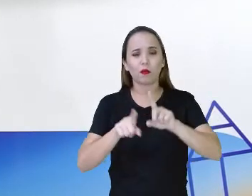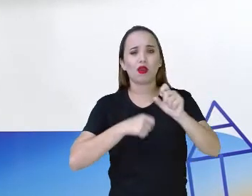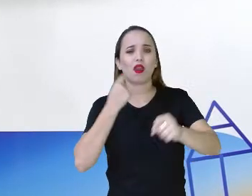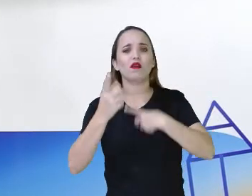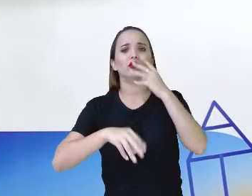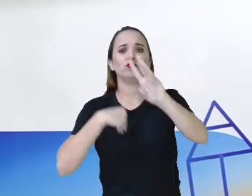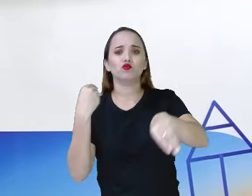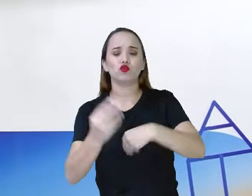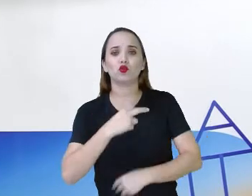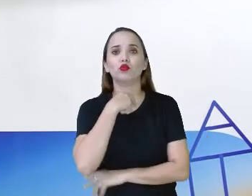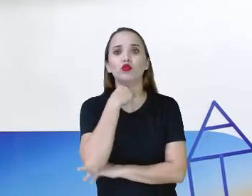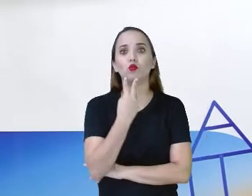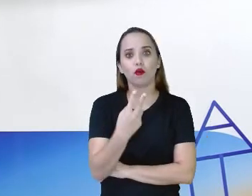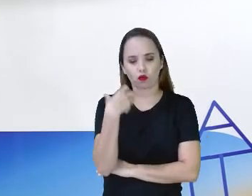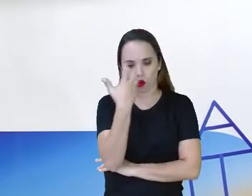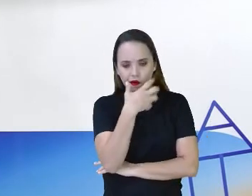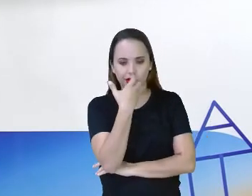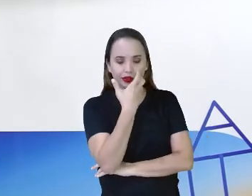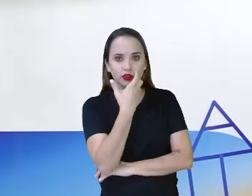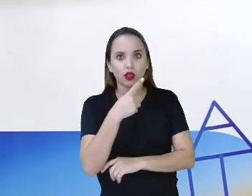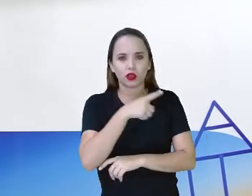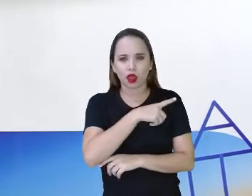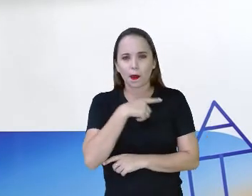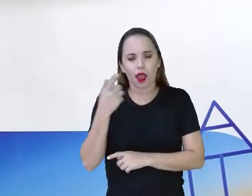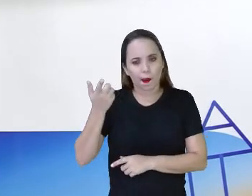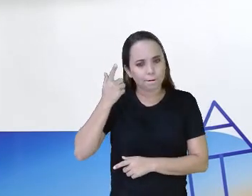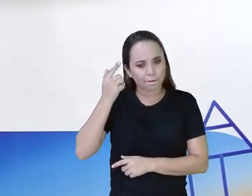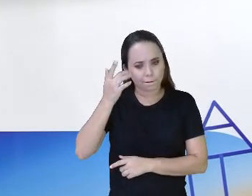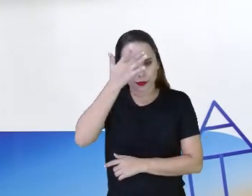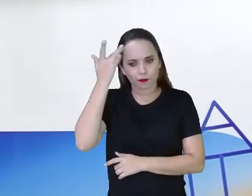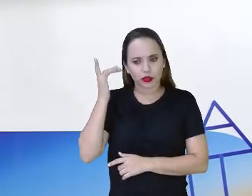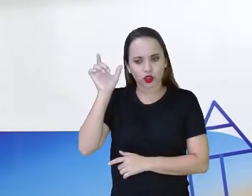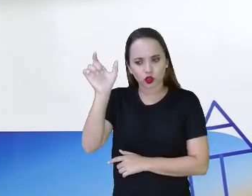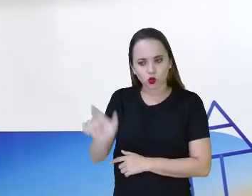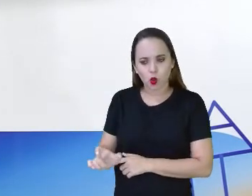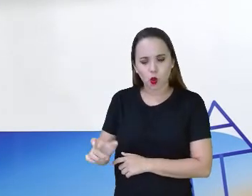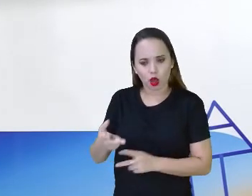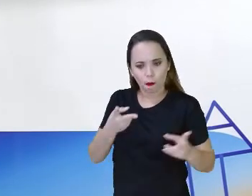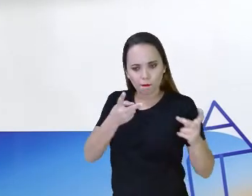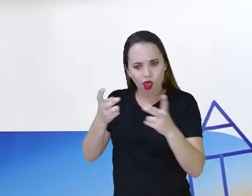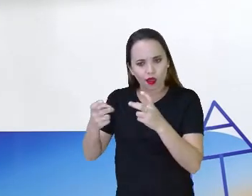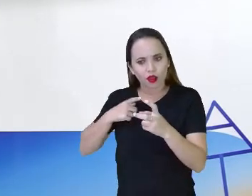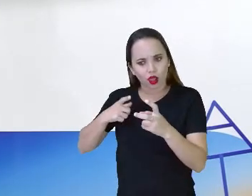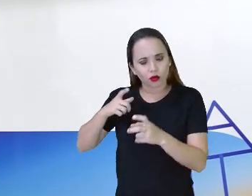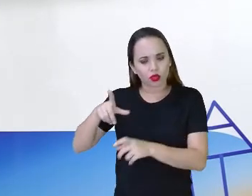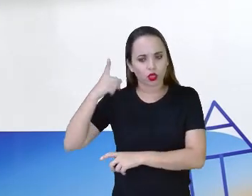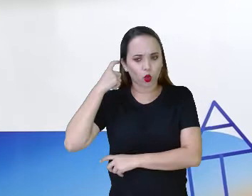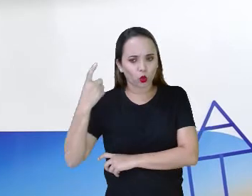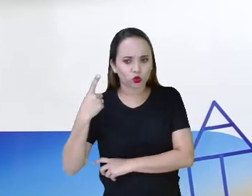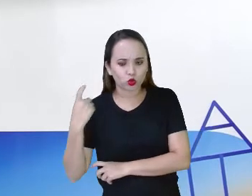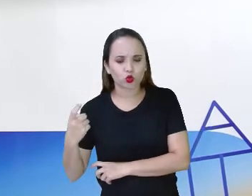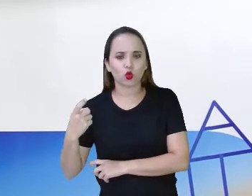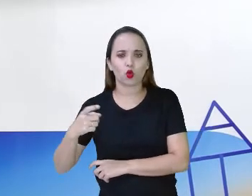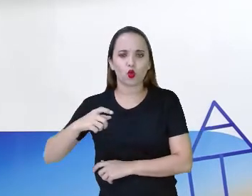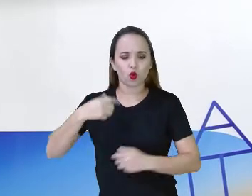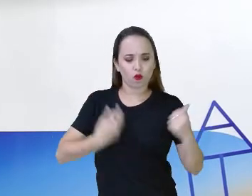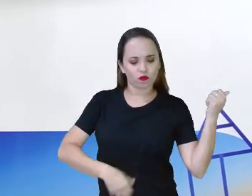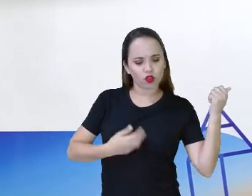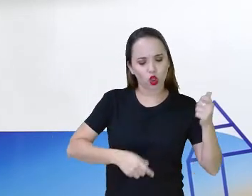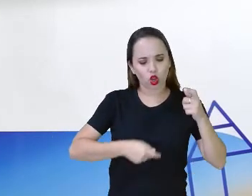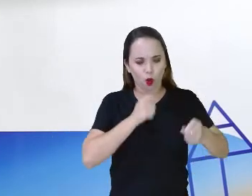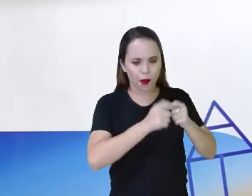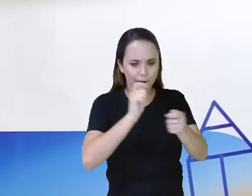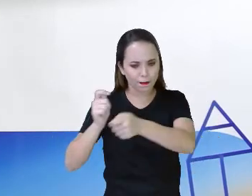cantando, você perceber que existe ali o som de um violão, que existe o som de uma bateria. Fazer